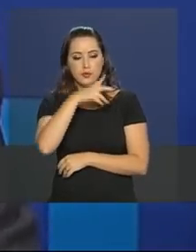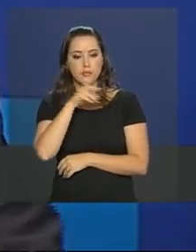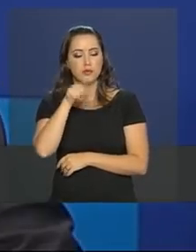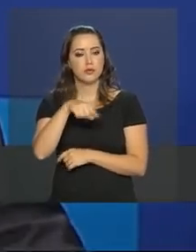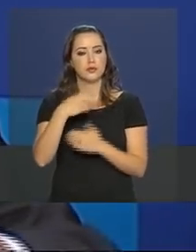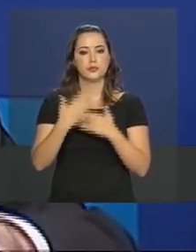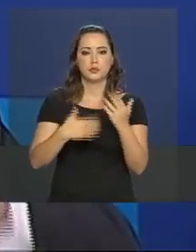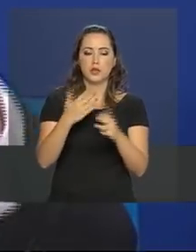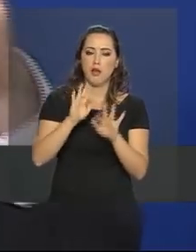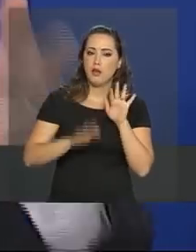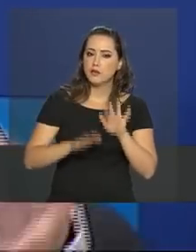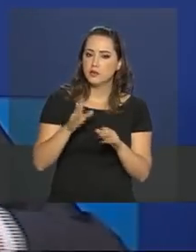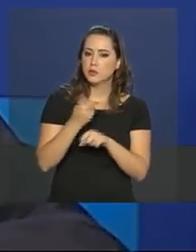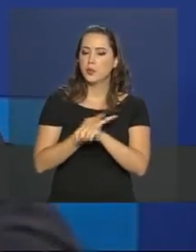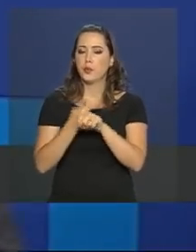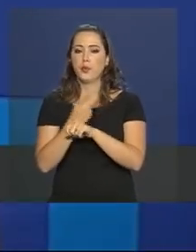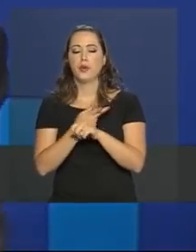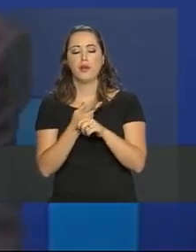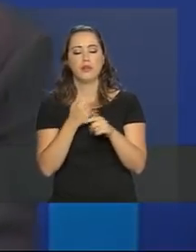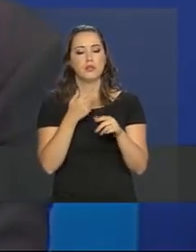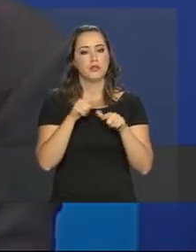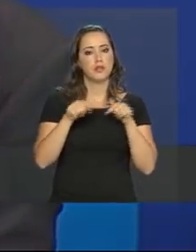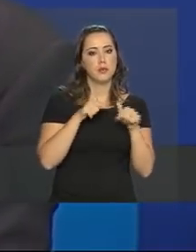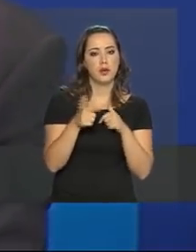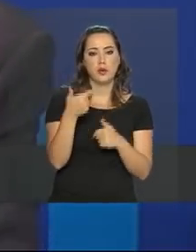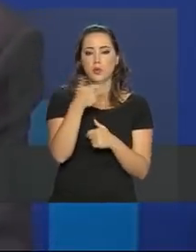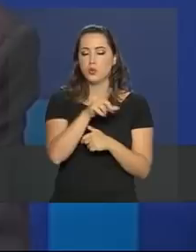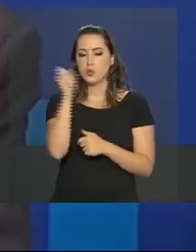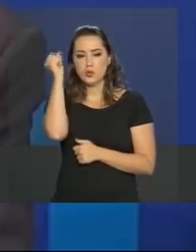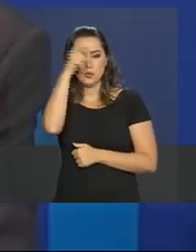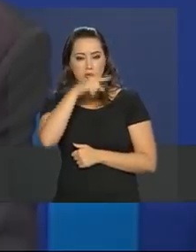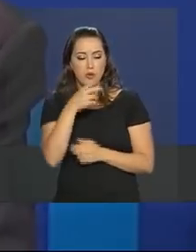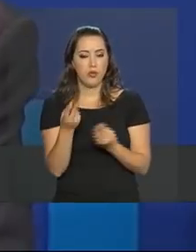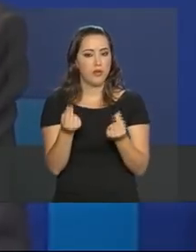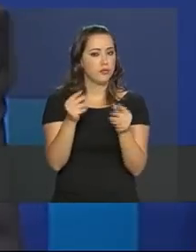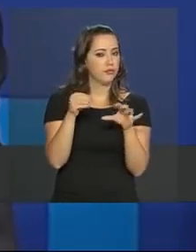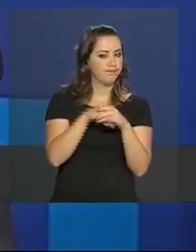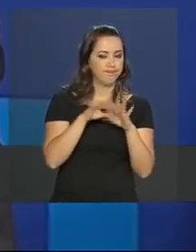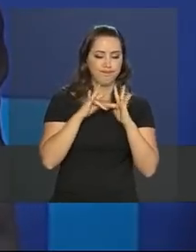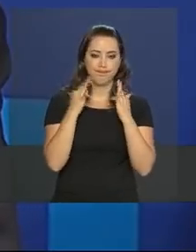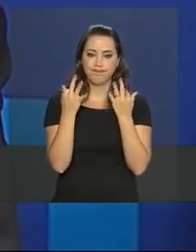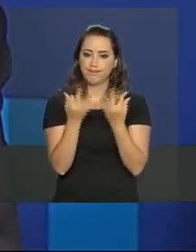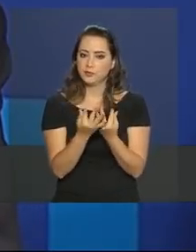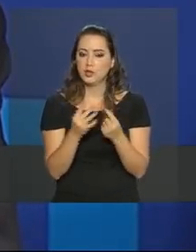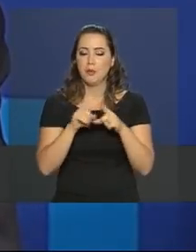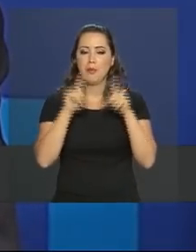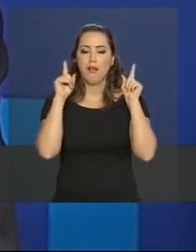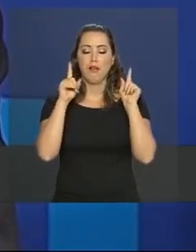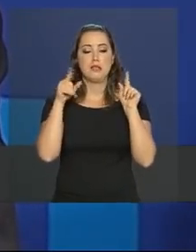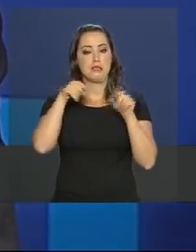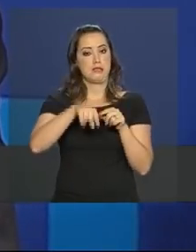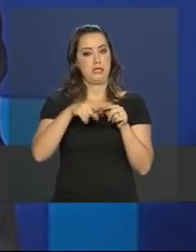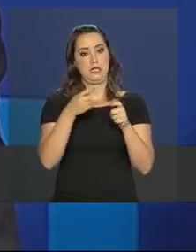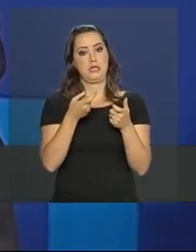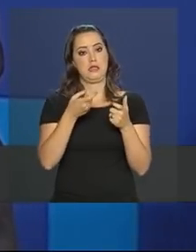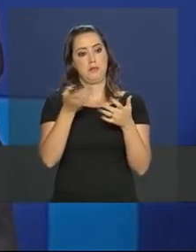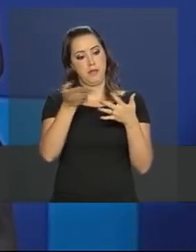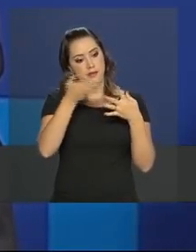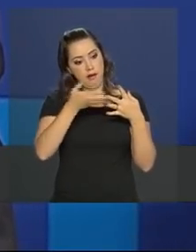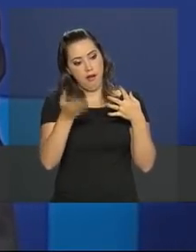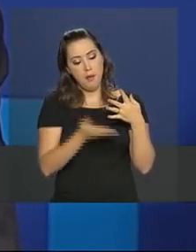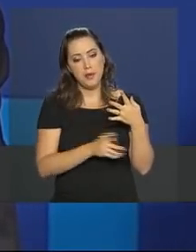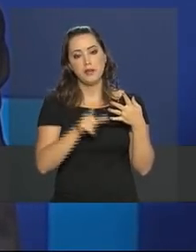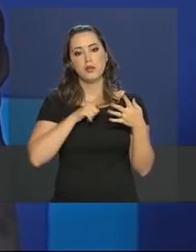provavelmente alguns procurando empregos outros com dificuldades financeiras dentro da família enfim é e esta renegociação é